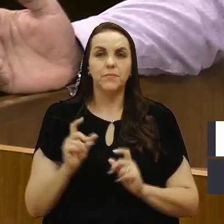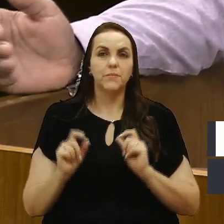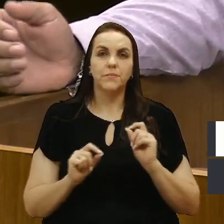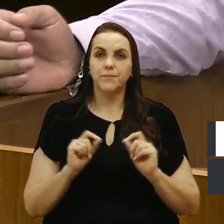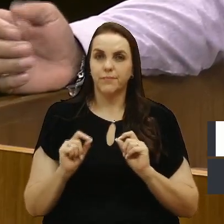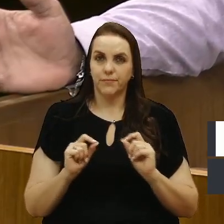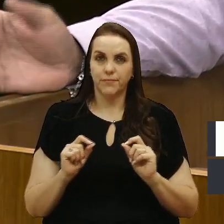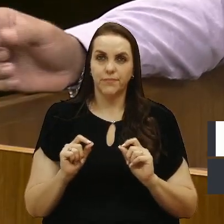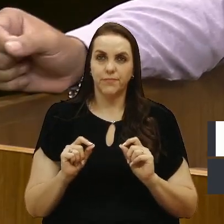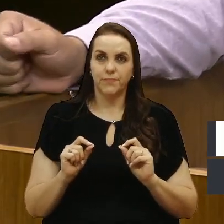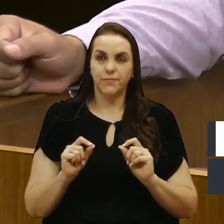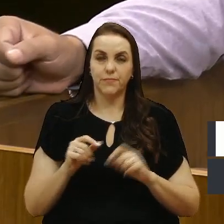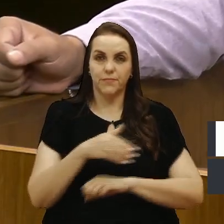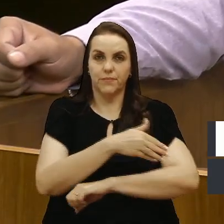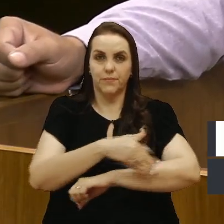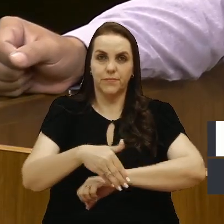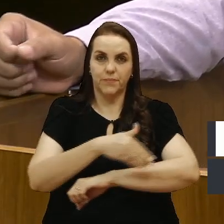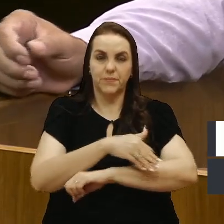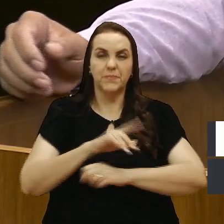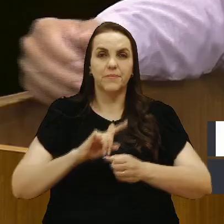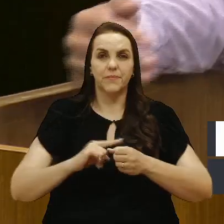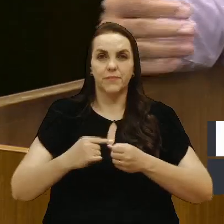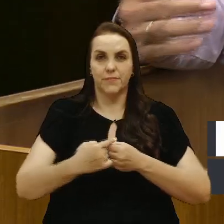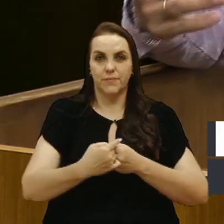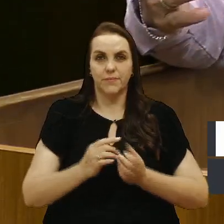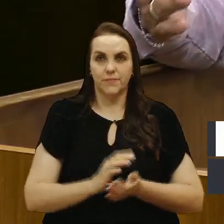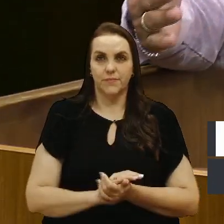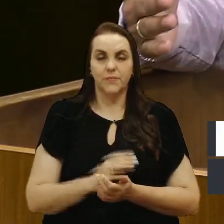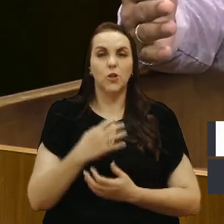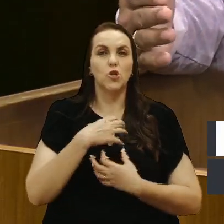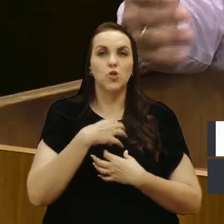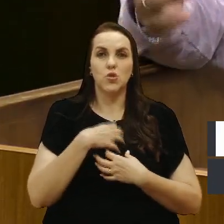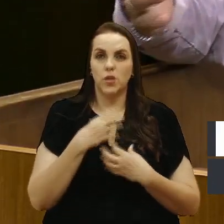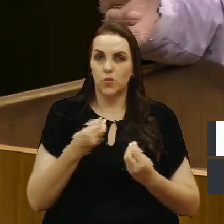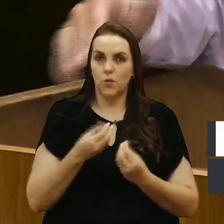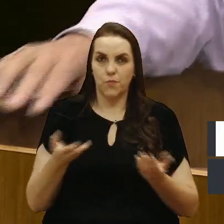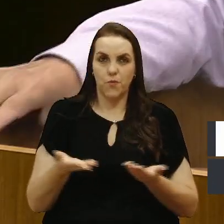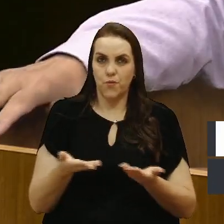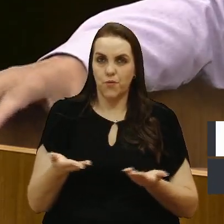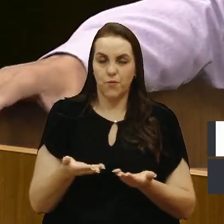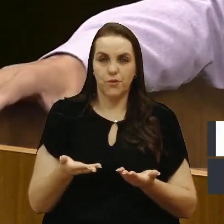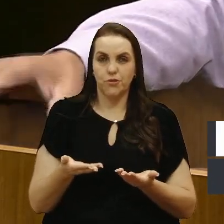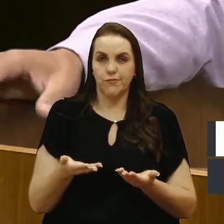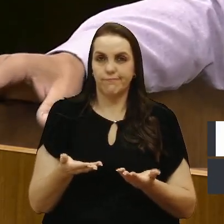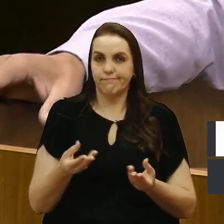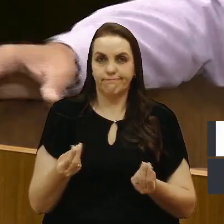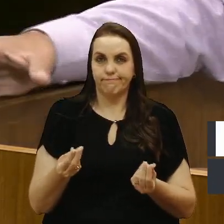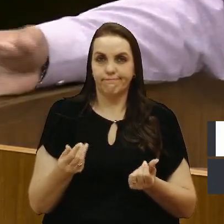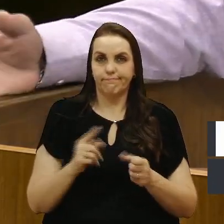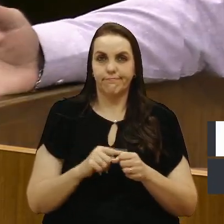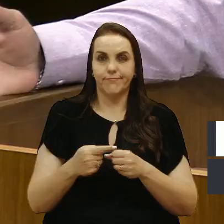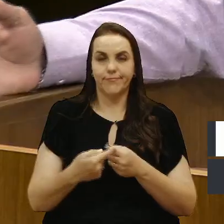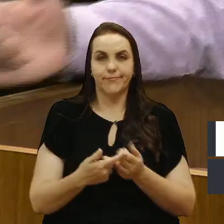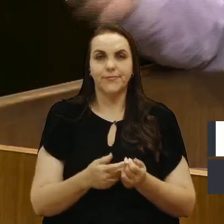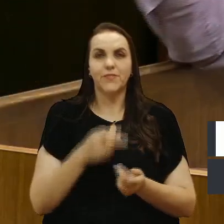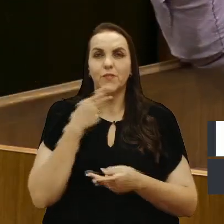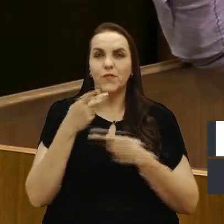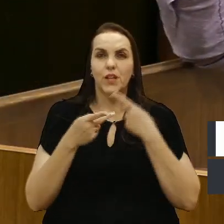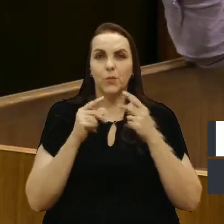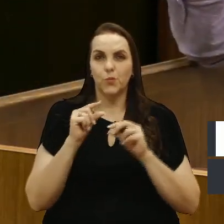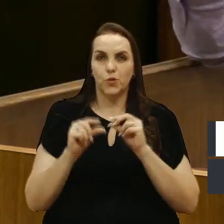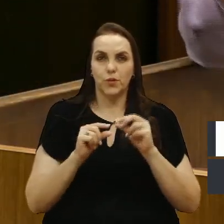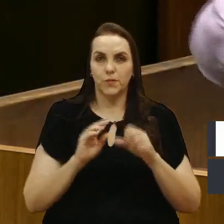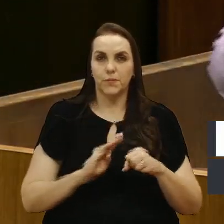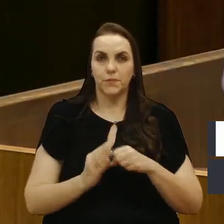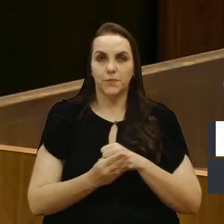das ruas da nossa cidade, da forma que está hoje a nossa cidade. Quero falar aqui um pouquinho do Monte